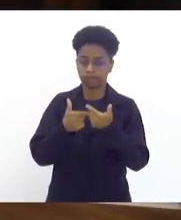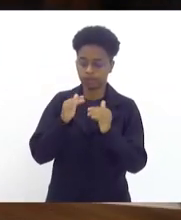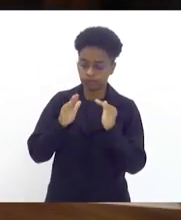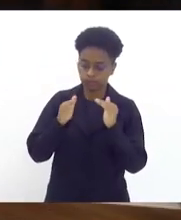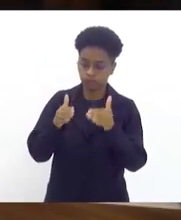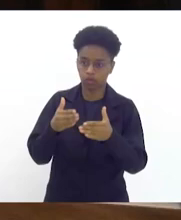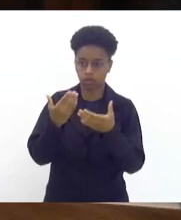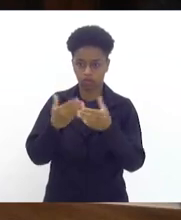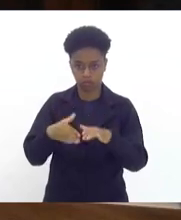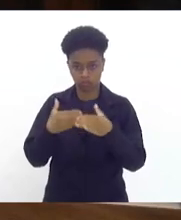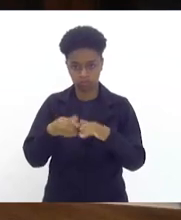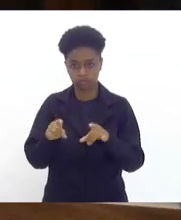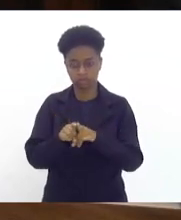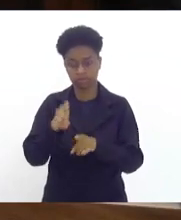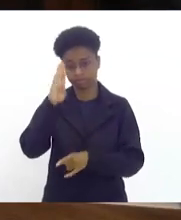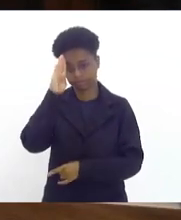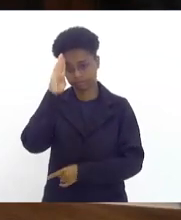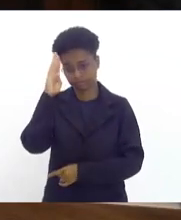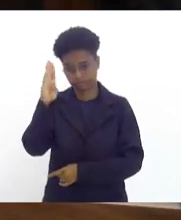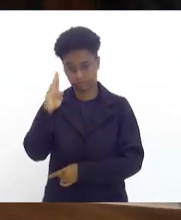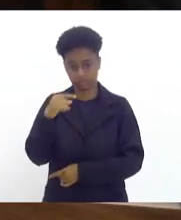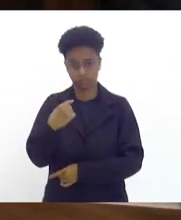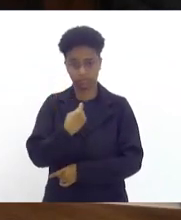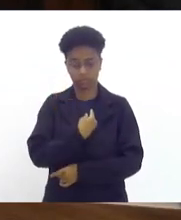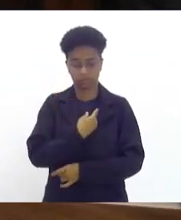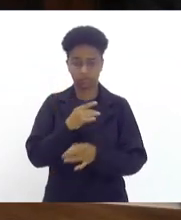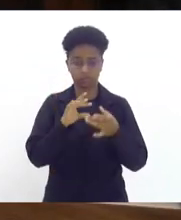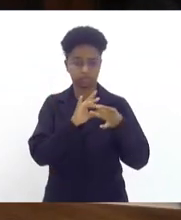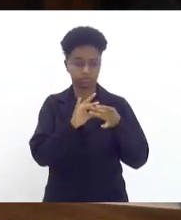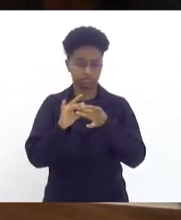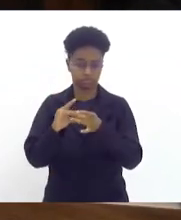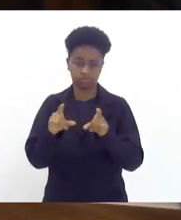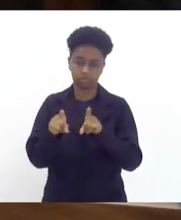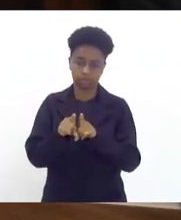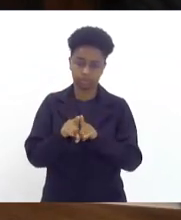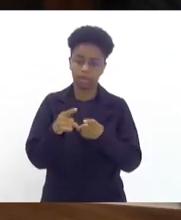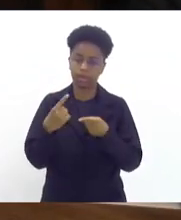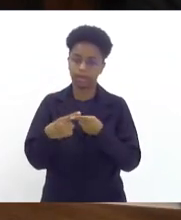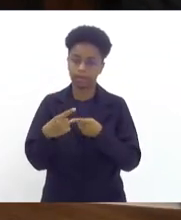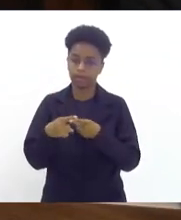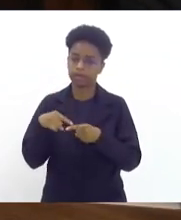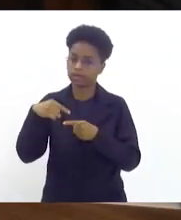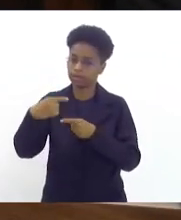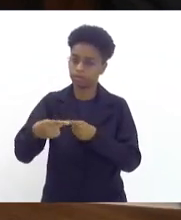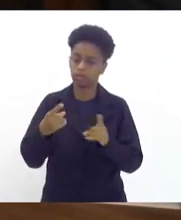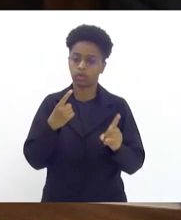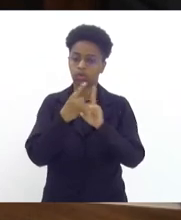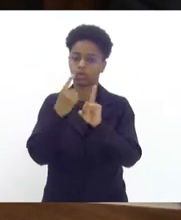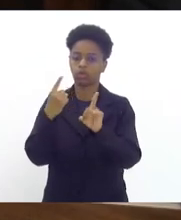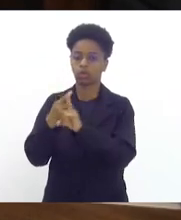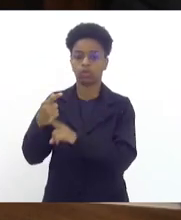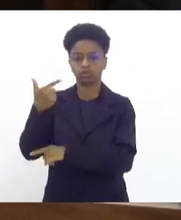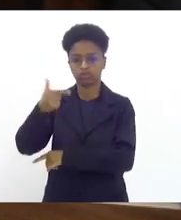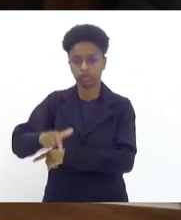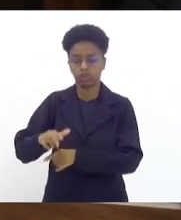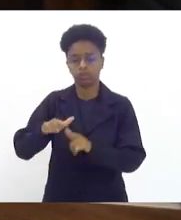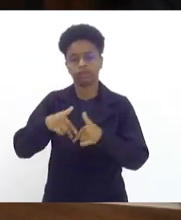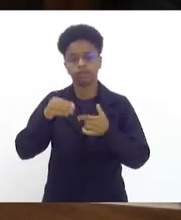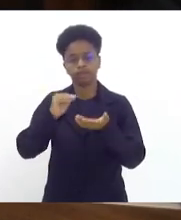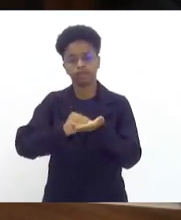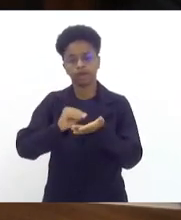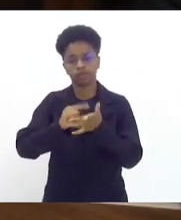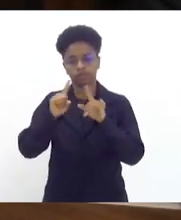é fundamental que a gente usa abraço também porque a gente vai se debater aqui nessa em outras audiências com falta de efetivo